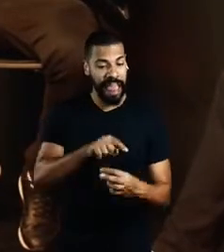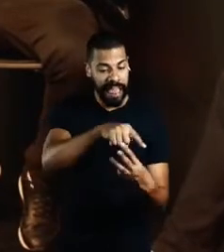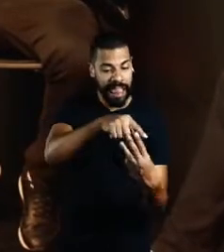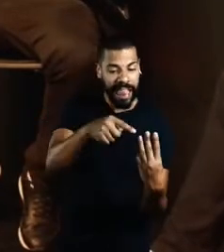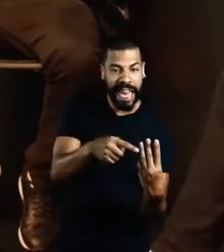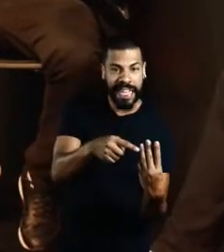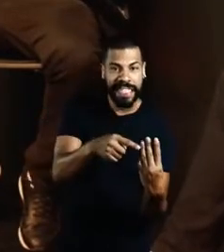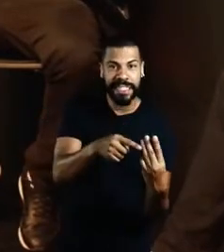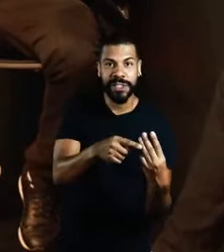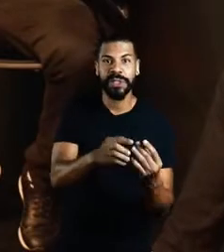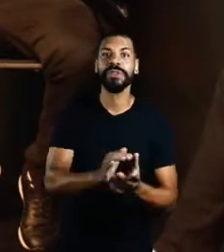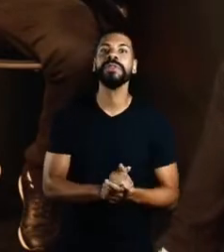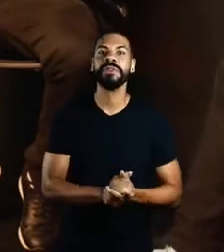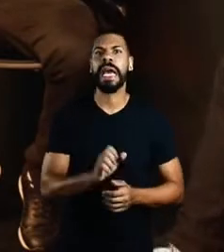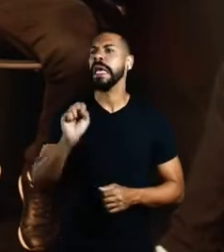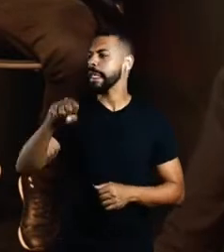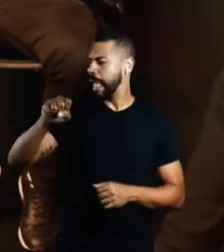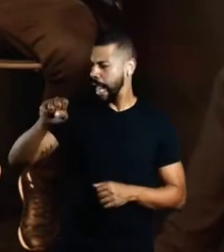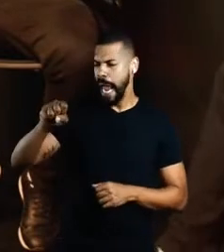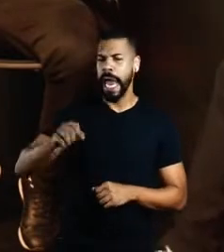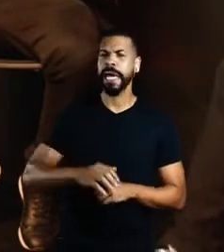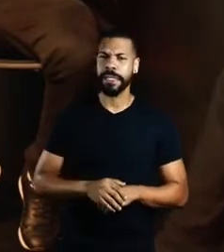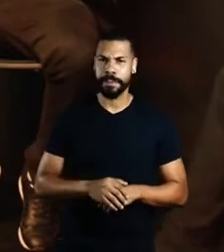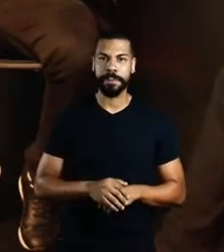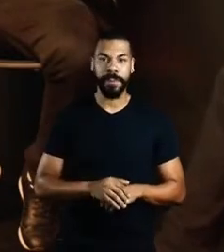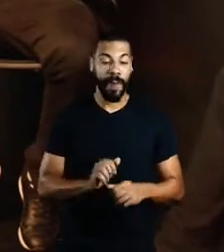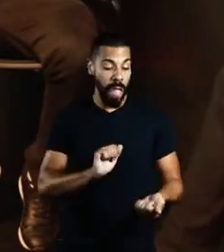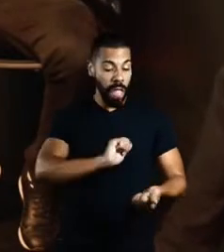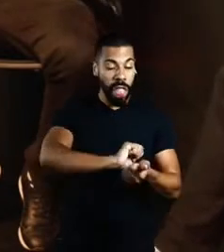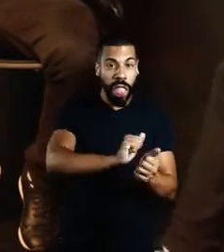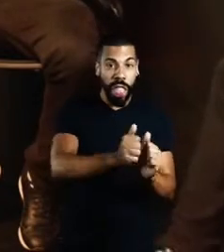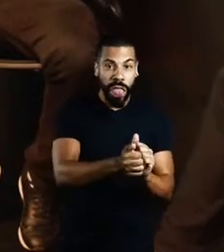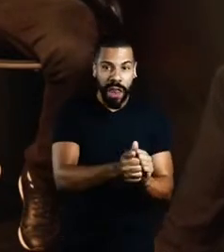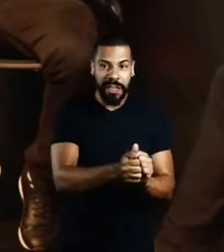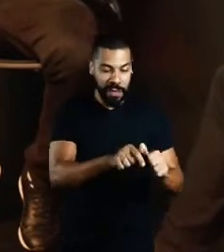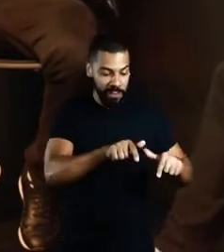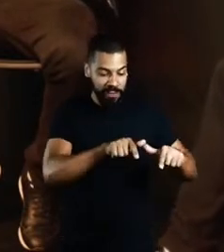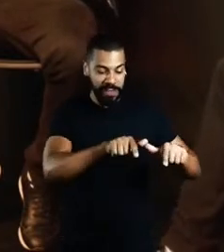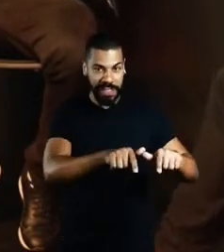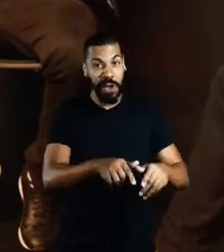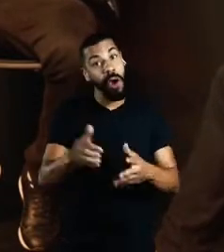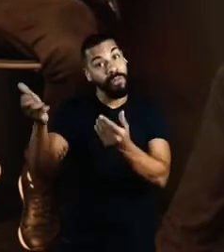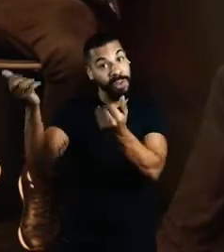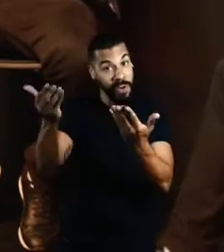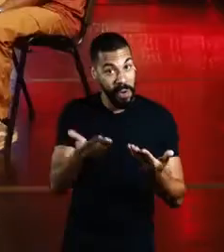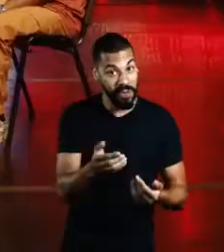vinil em MP3. Ô, louco! É. Que moderno. Fica o convite,